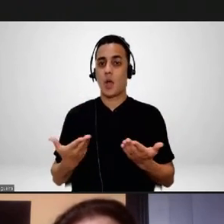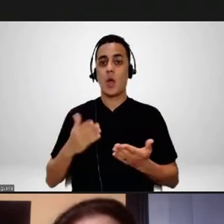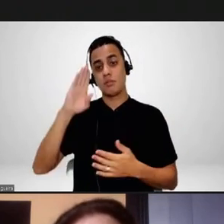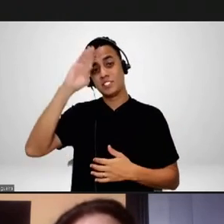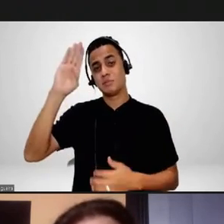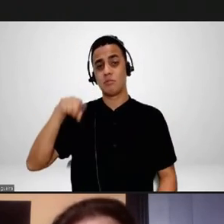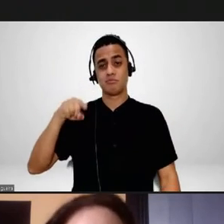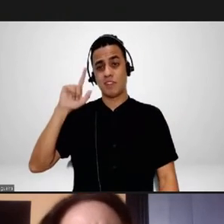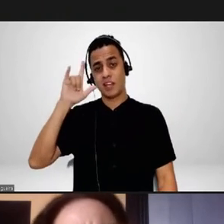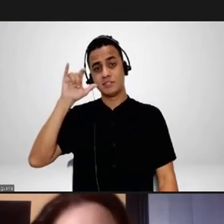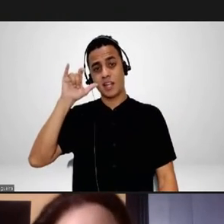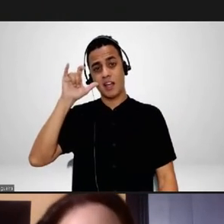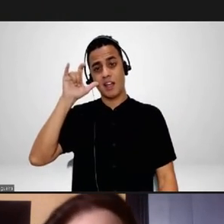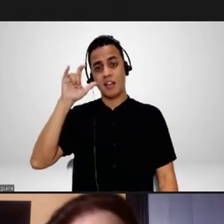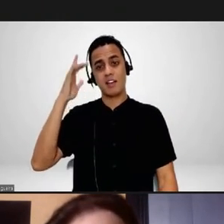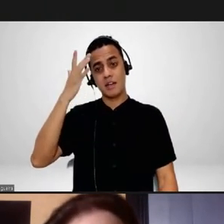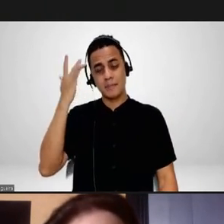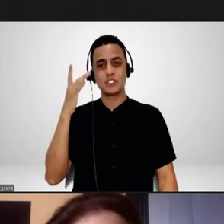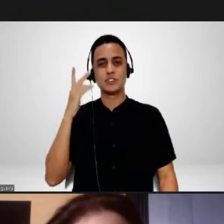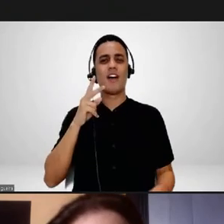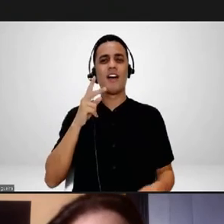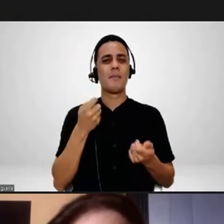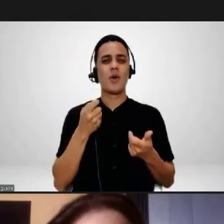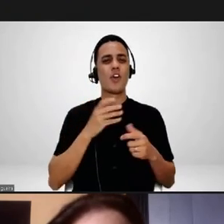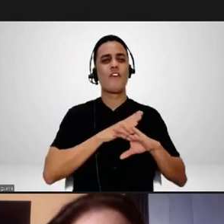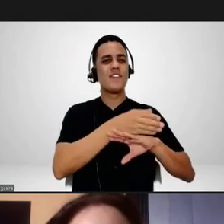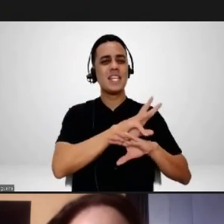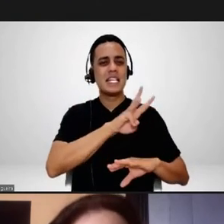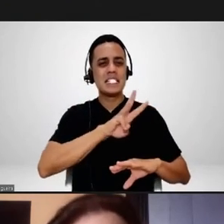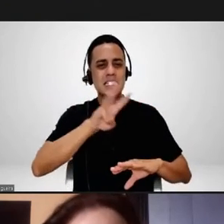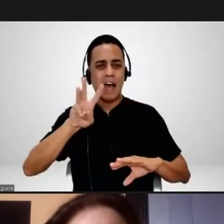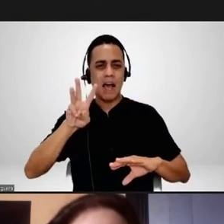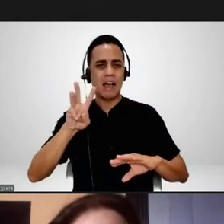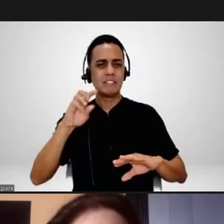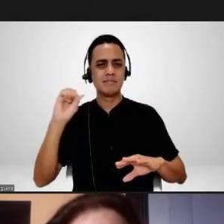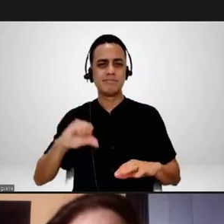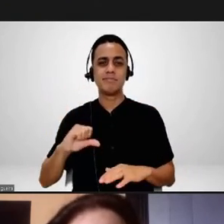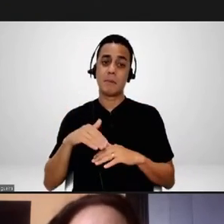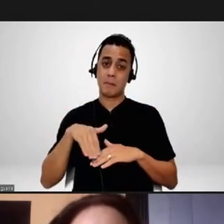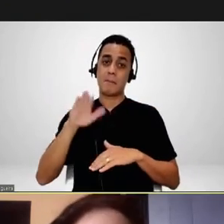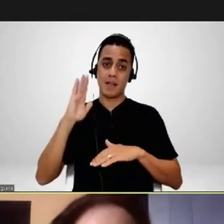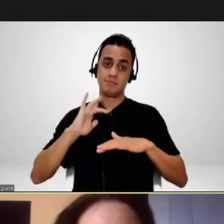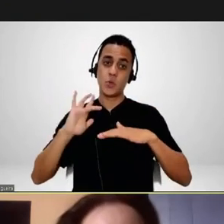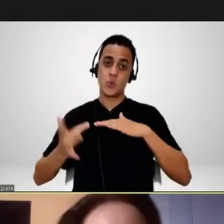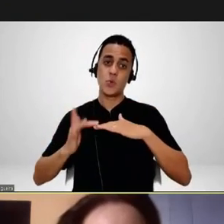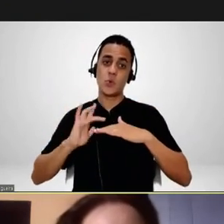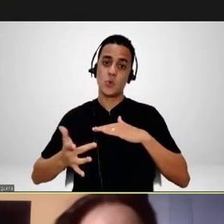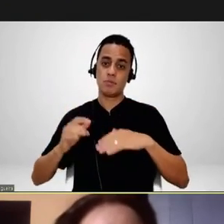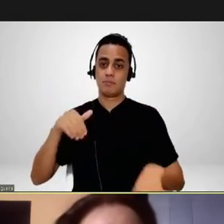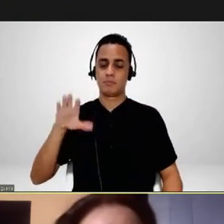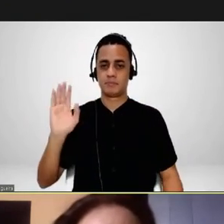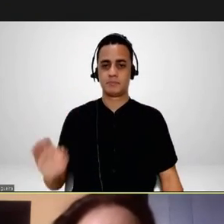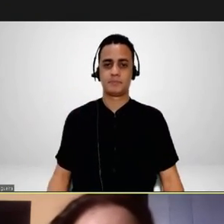hoje é isso. Hoje as pessoas Instagram. muito pouco visitam sites, inclusive, né? É mais rede social mesmo. Rede social, isso